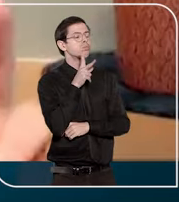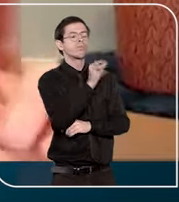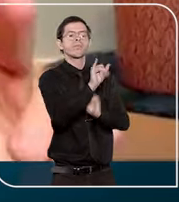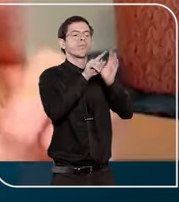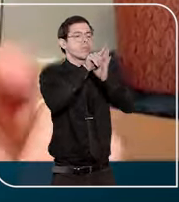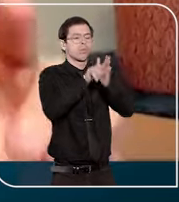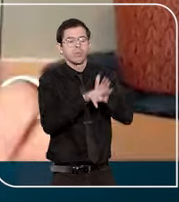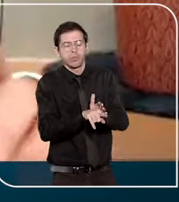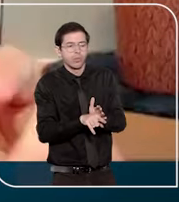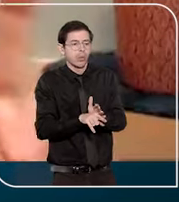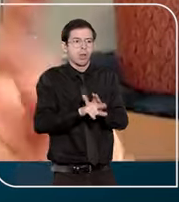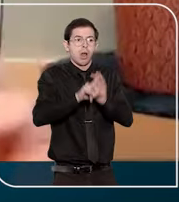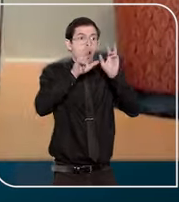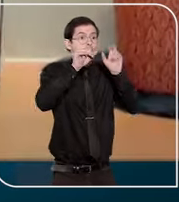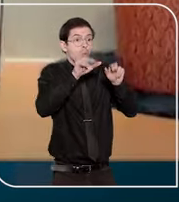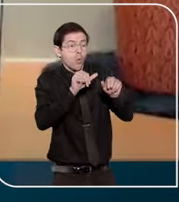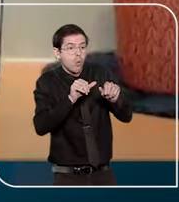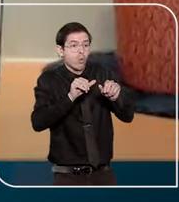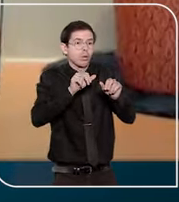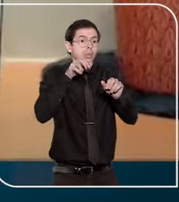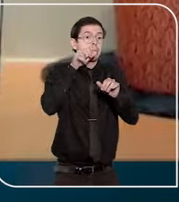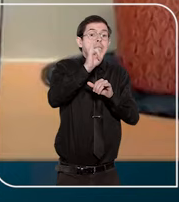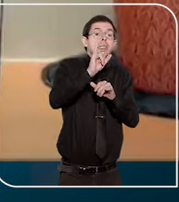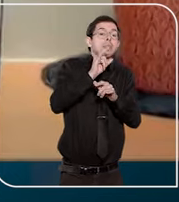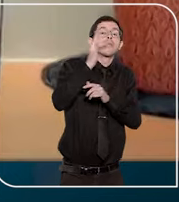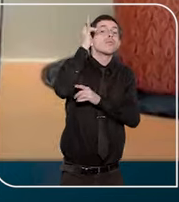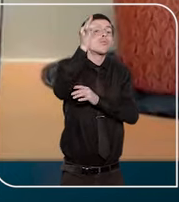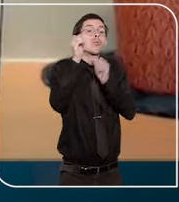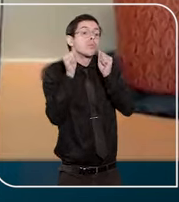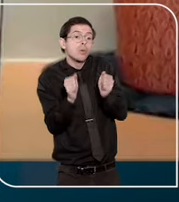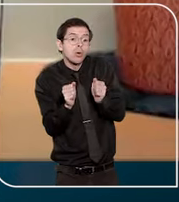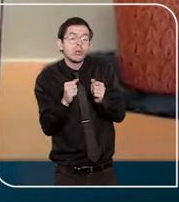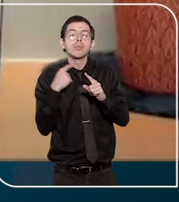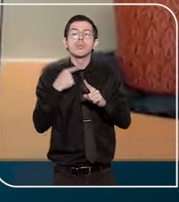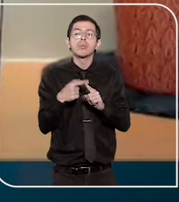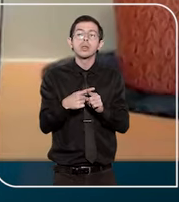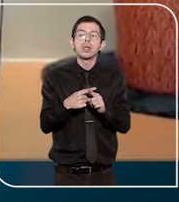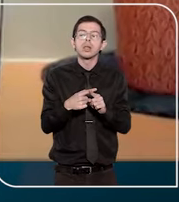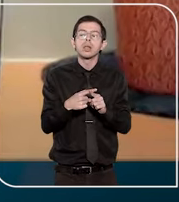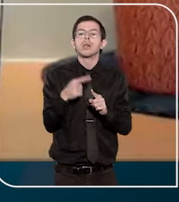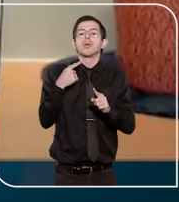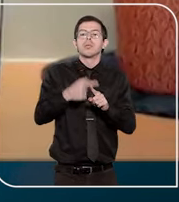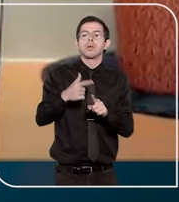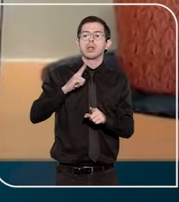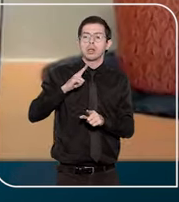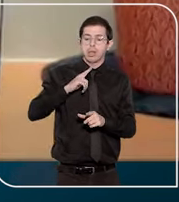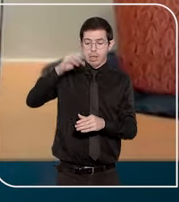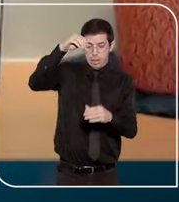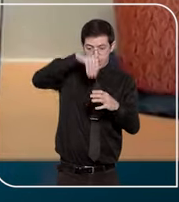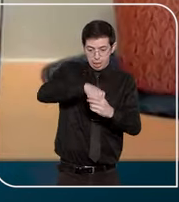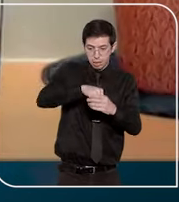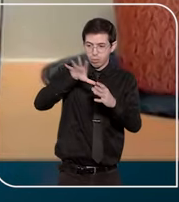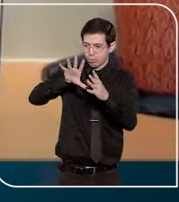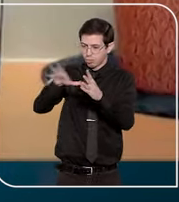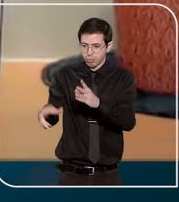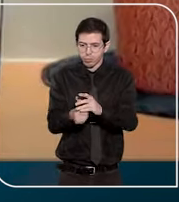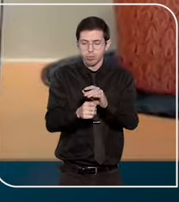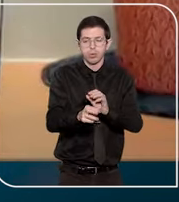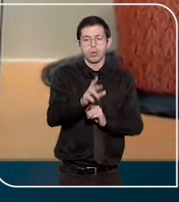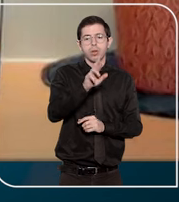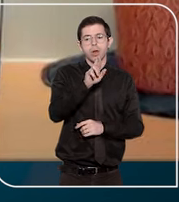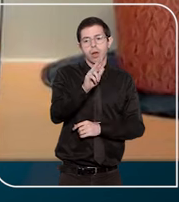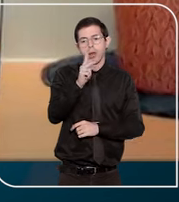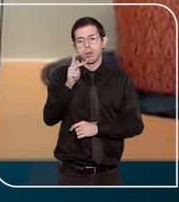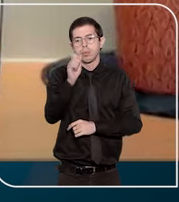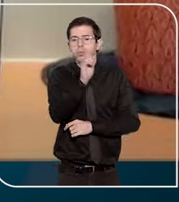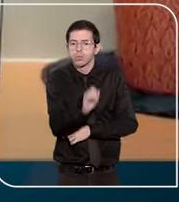nunca mais, entre aspas, porque foram submetidos à repercussão geral. Então, por exemplo,